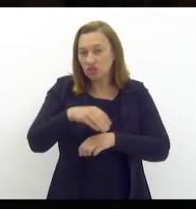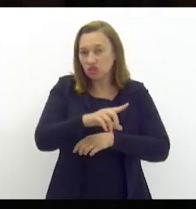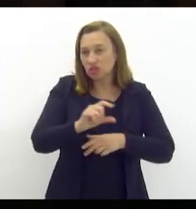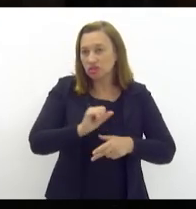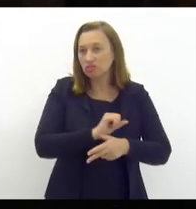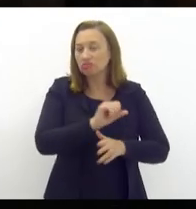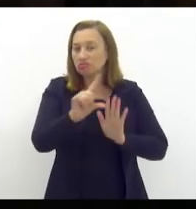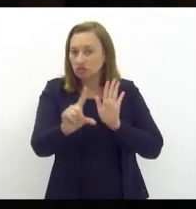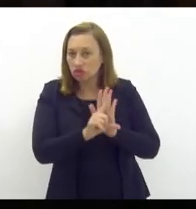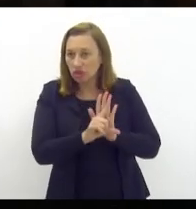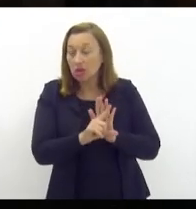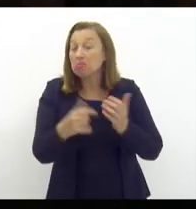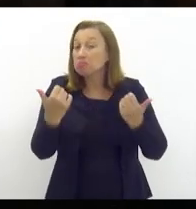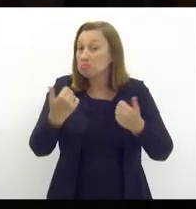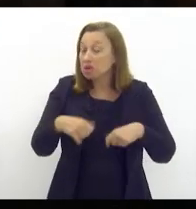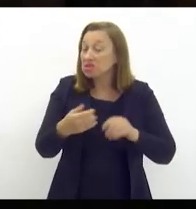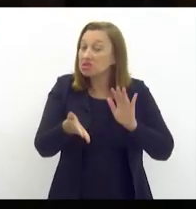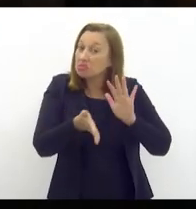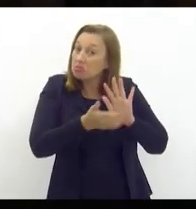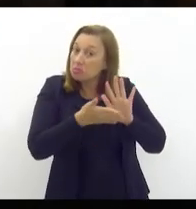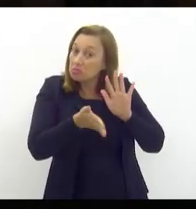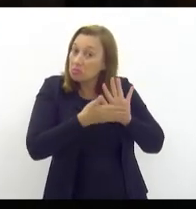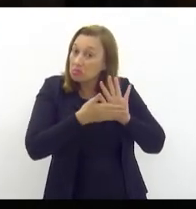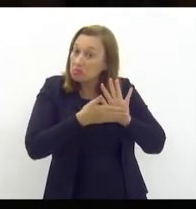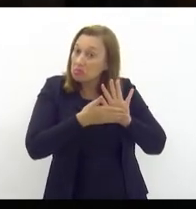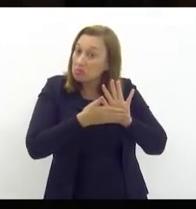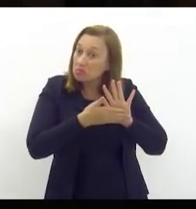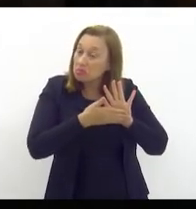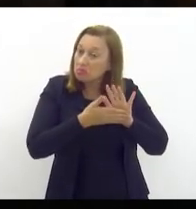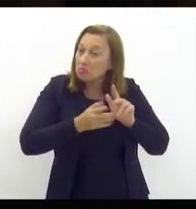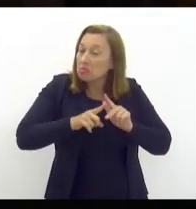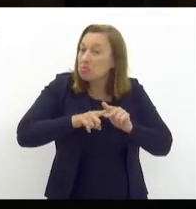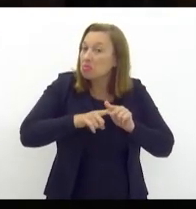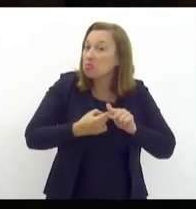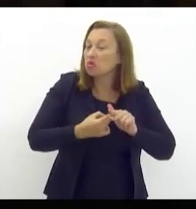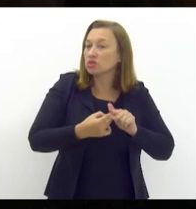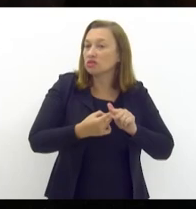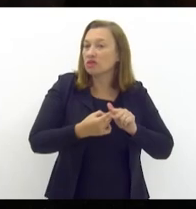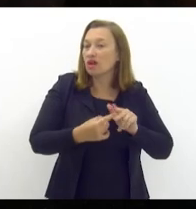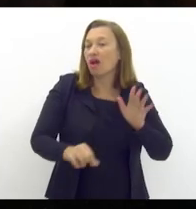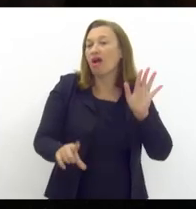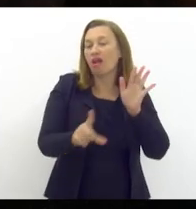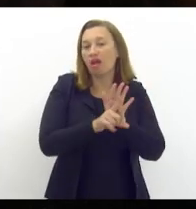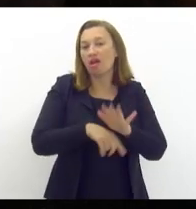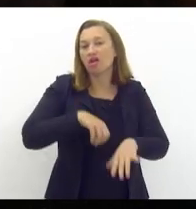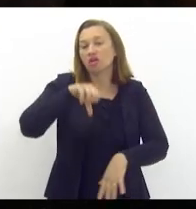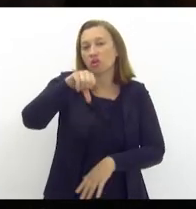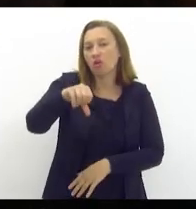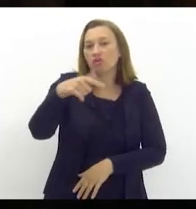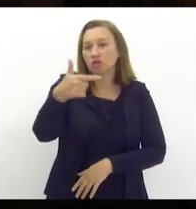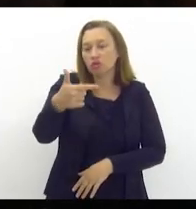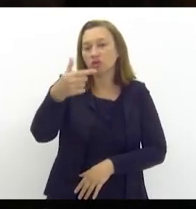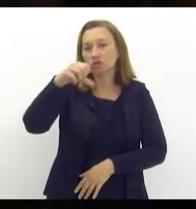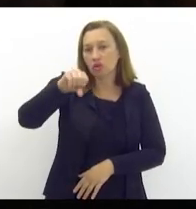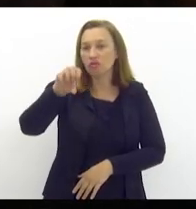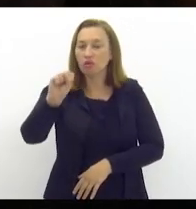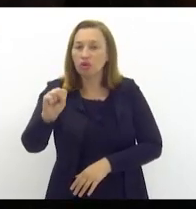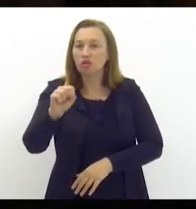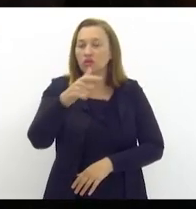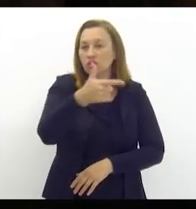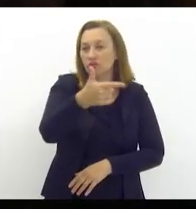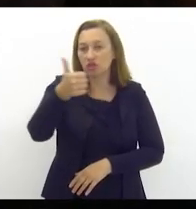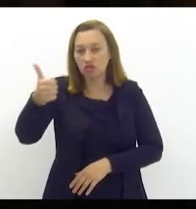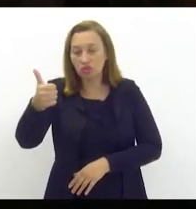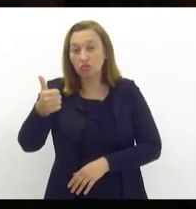legislativa, deveria propor modificar a Lei 9298 de 21,